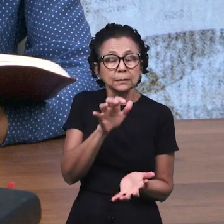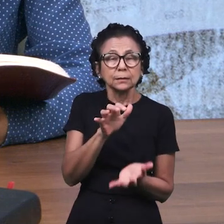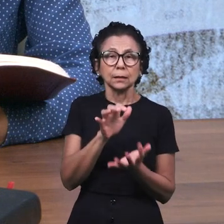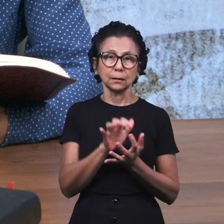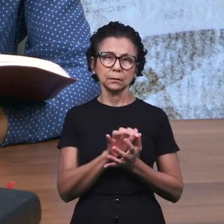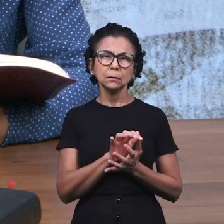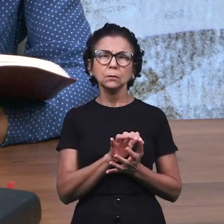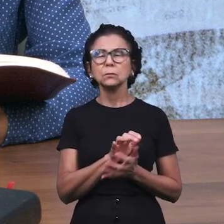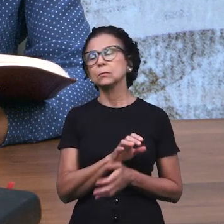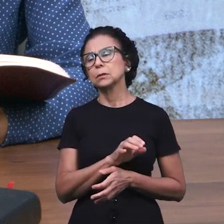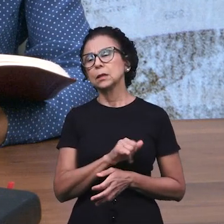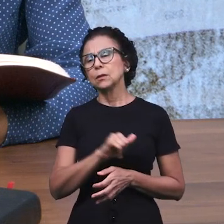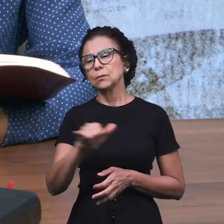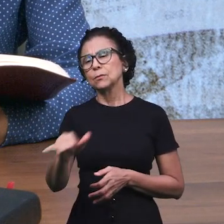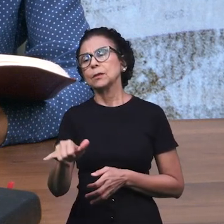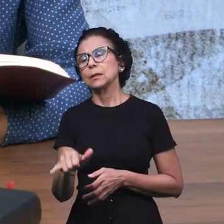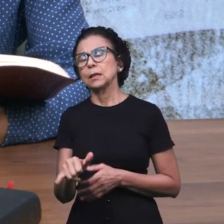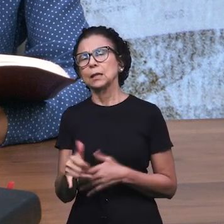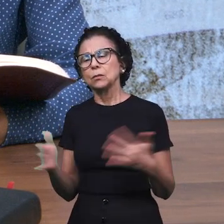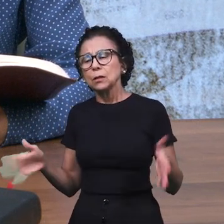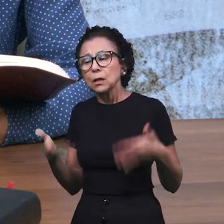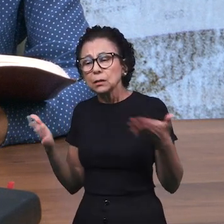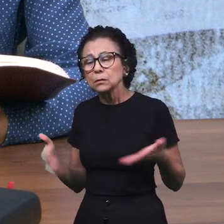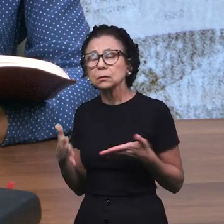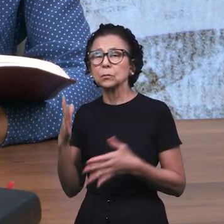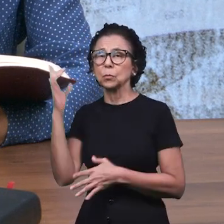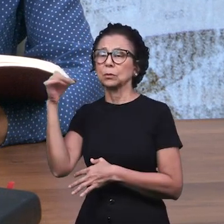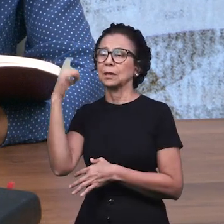para o levantar da terra.